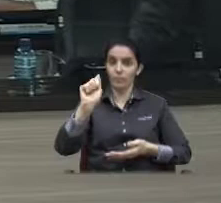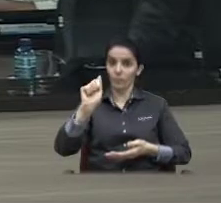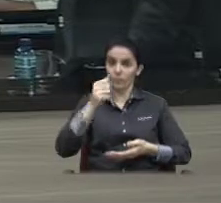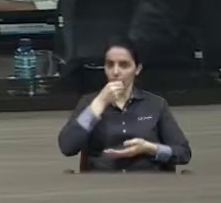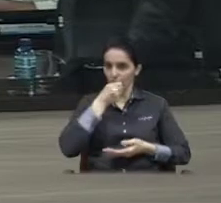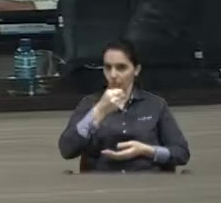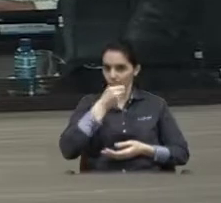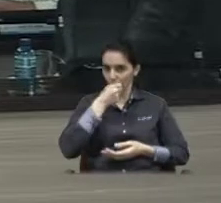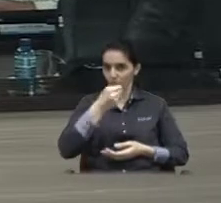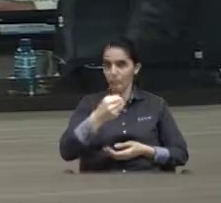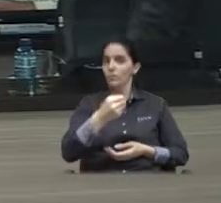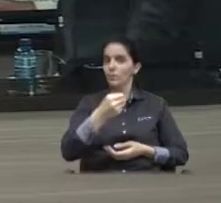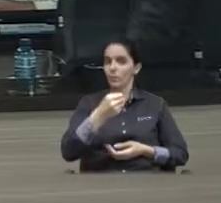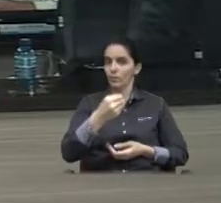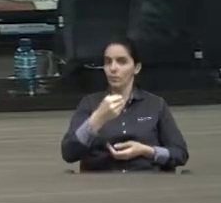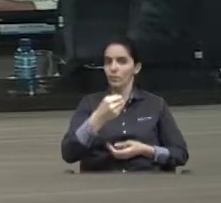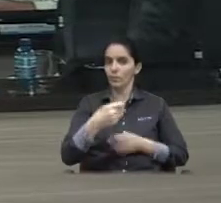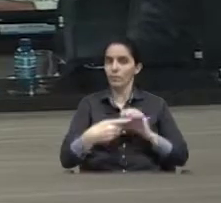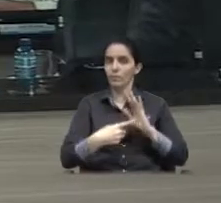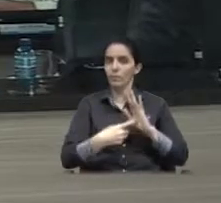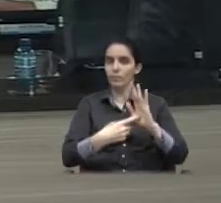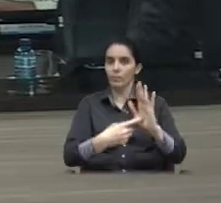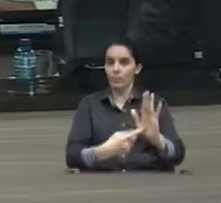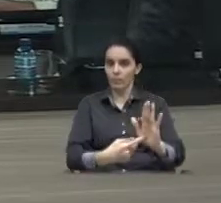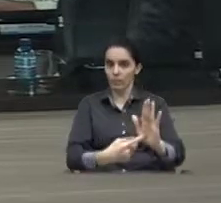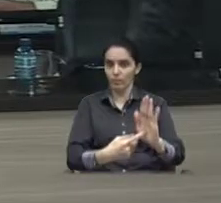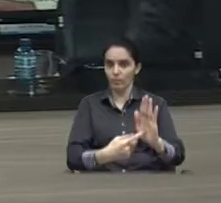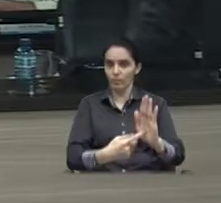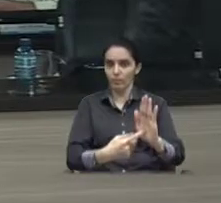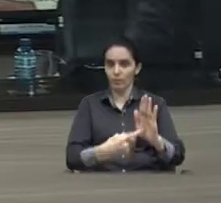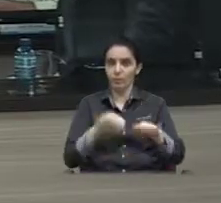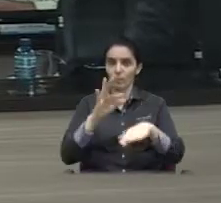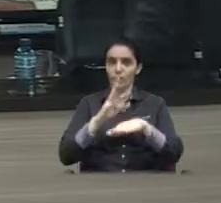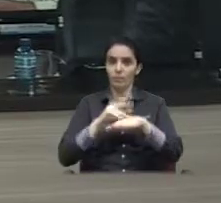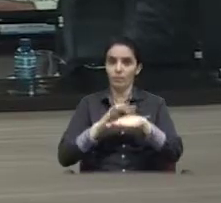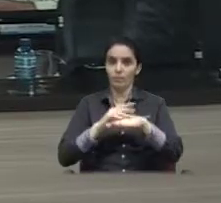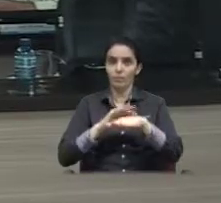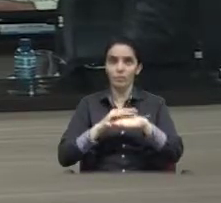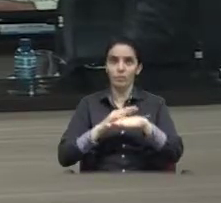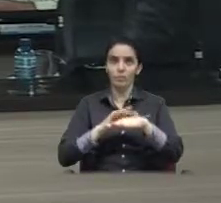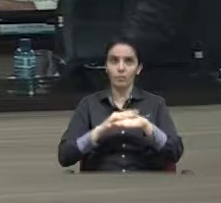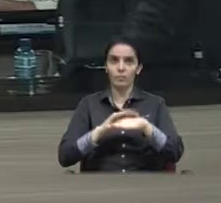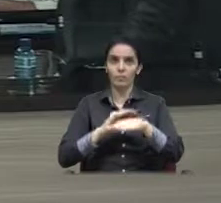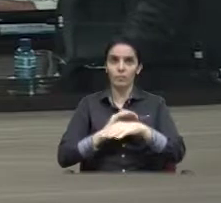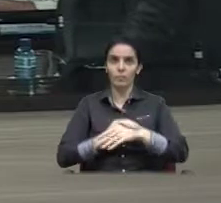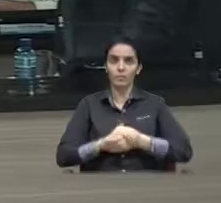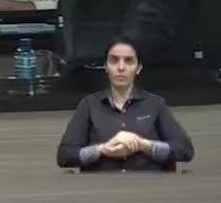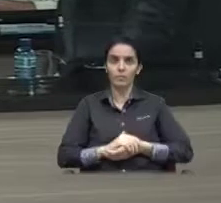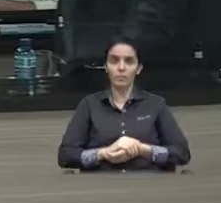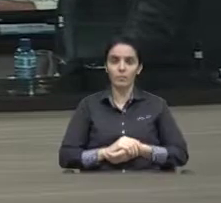o nome aqui, ele colocou como chama essa síndrome, vereador, eu não vou falar aqui porque pega até mal,